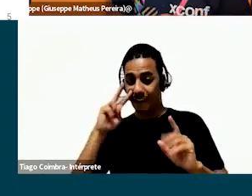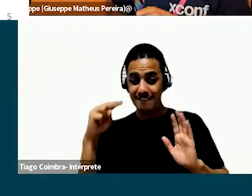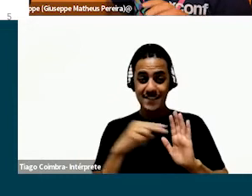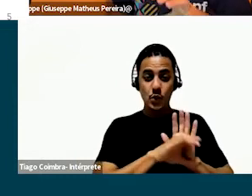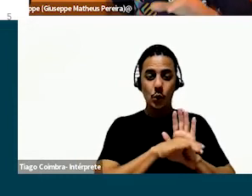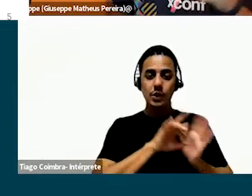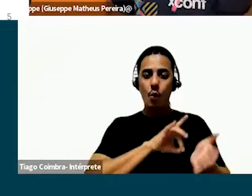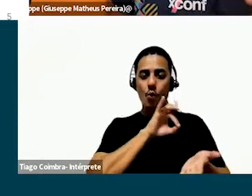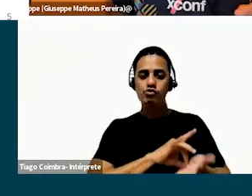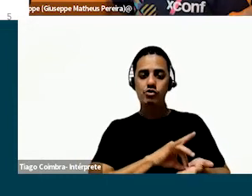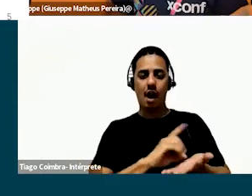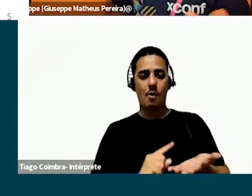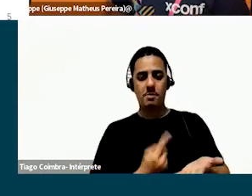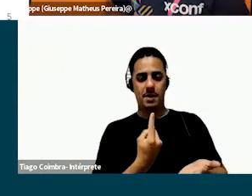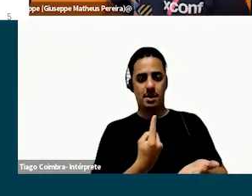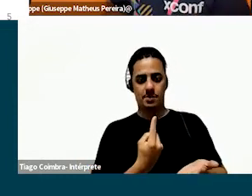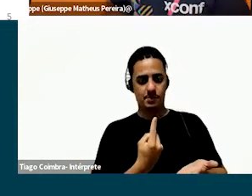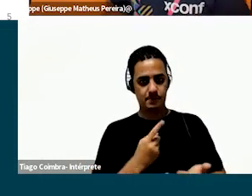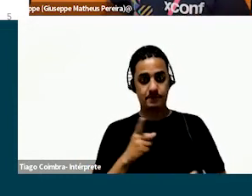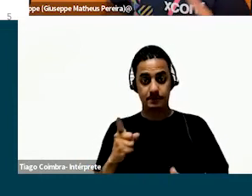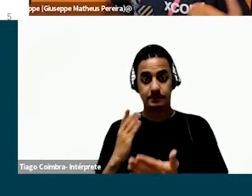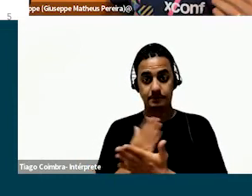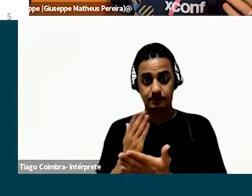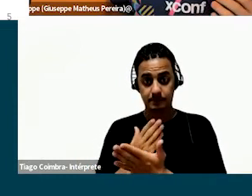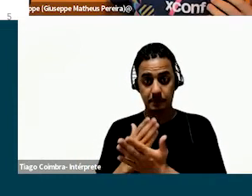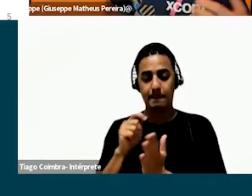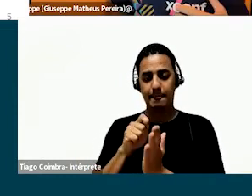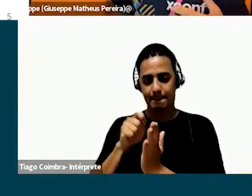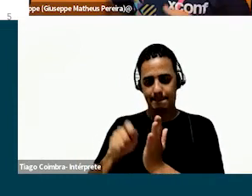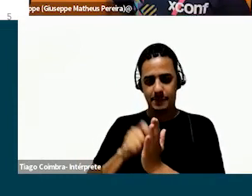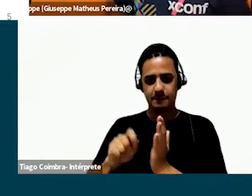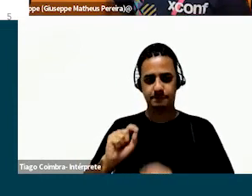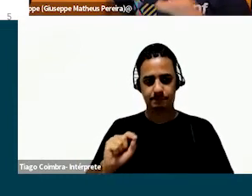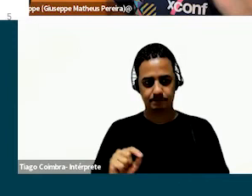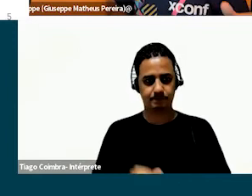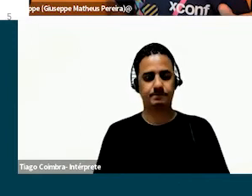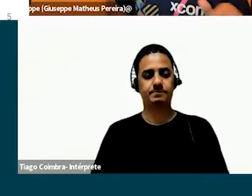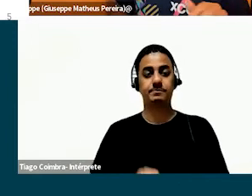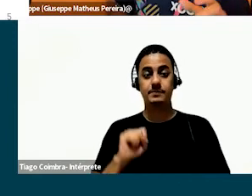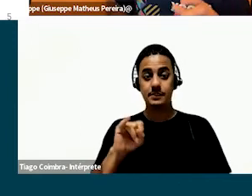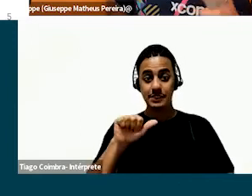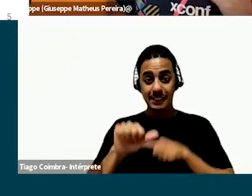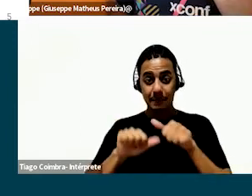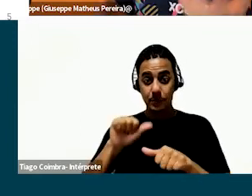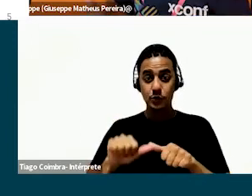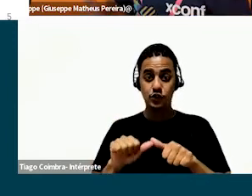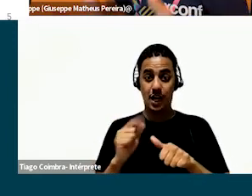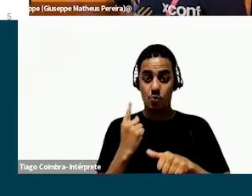da verdade, ou na origem daquilo. Esse livro, ele escreveu que acoplamento significa, se você